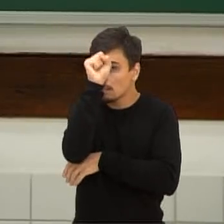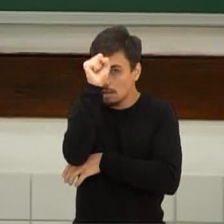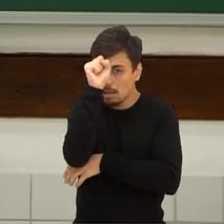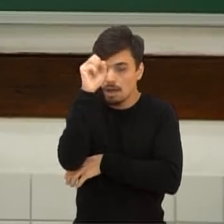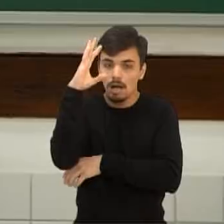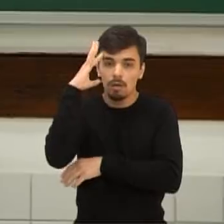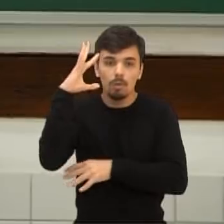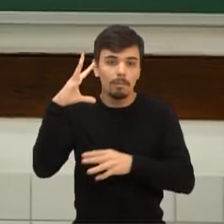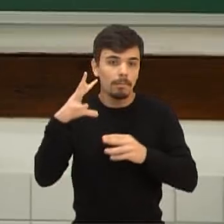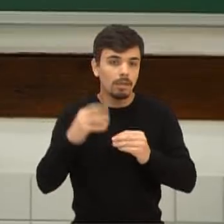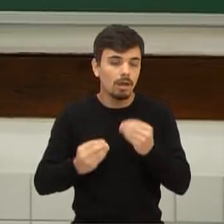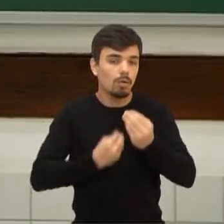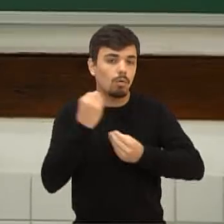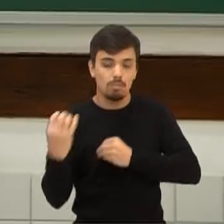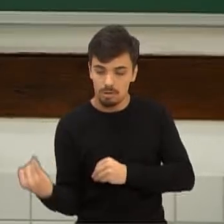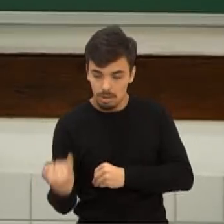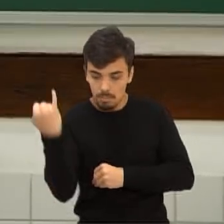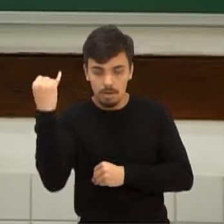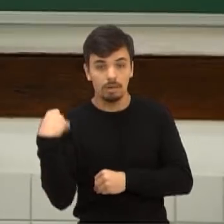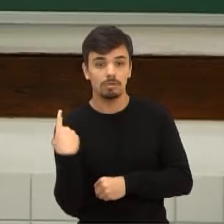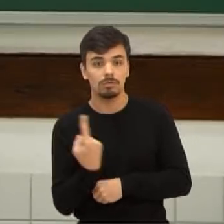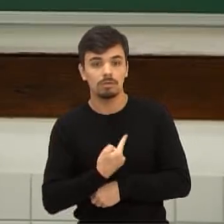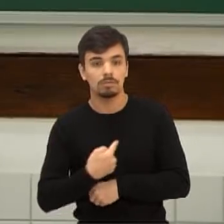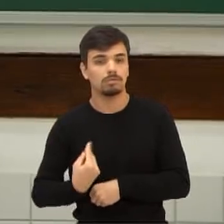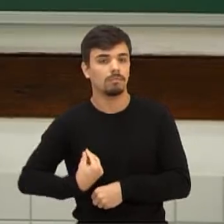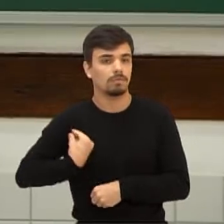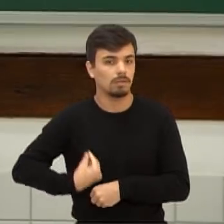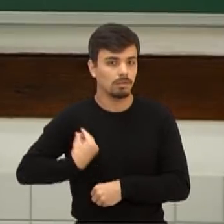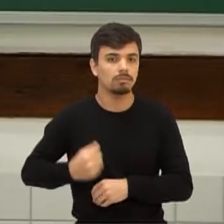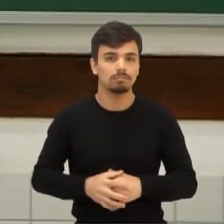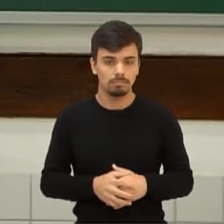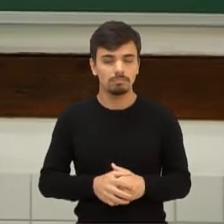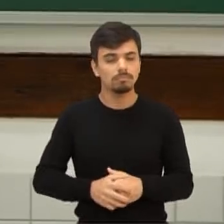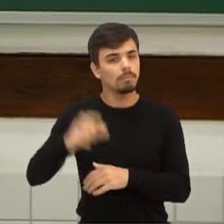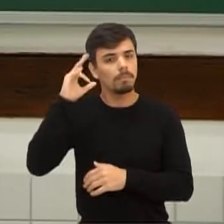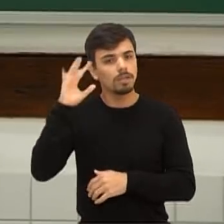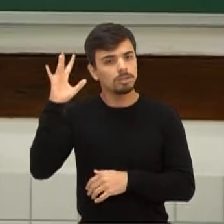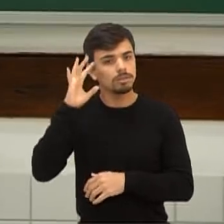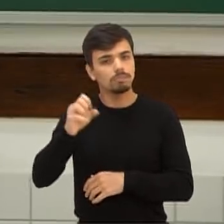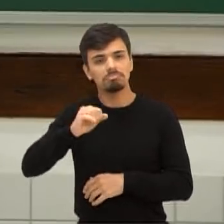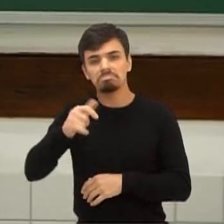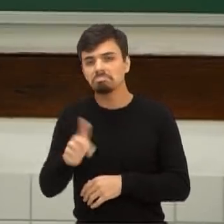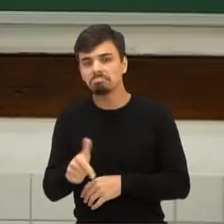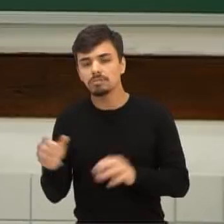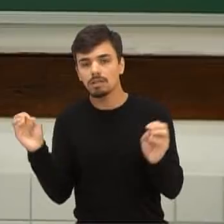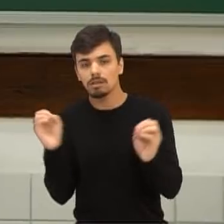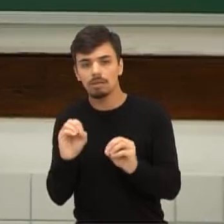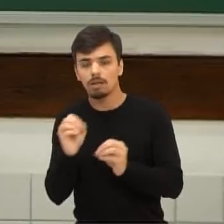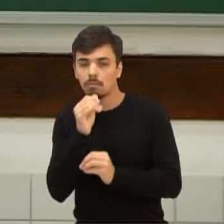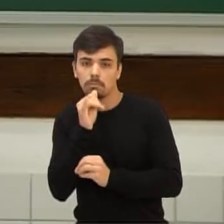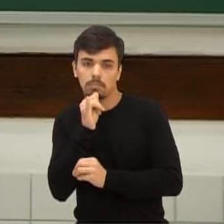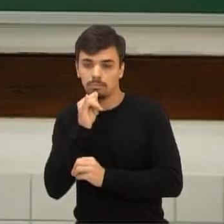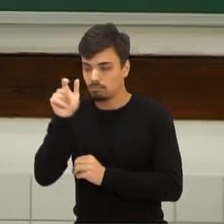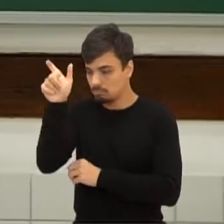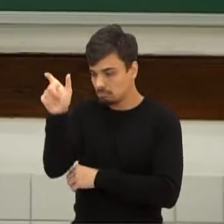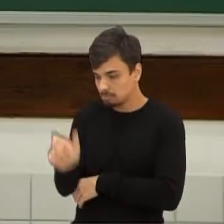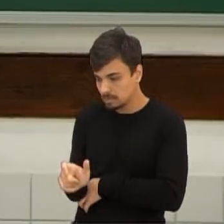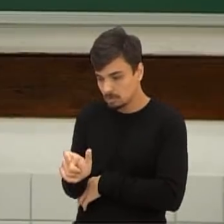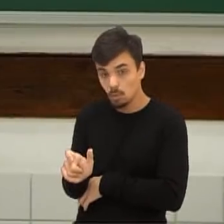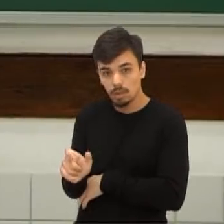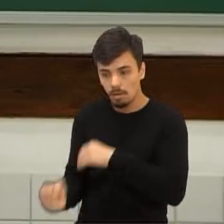a entender a importância dela na nossa vida, né? Imagine se não existisse uma pessoa que tivesse criado